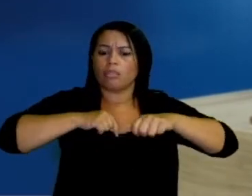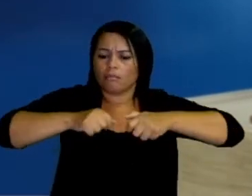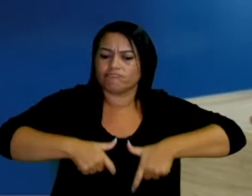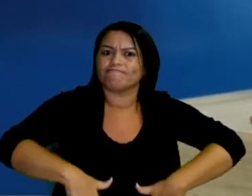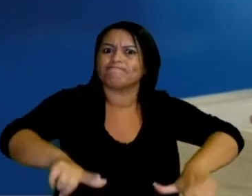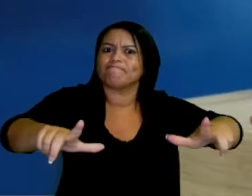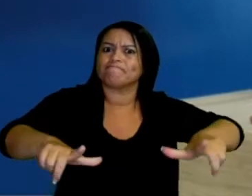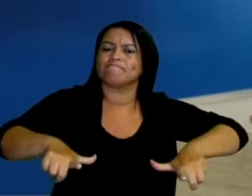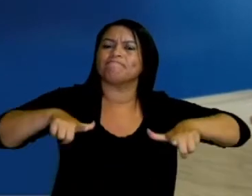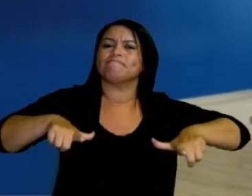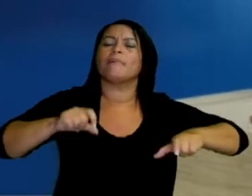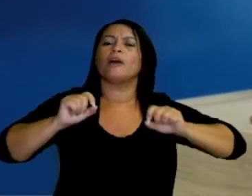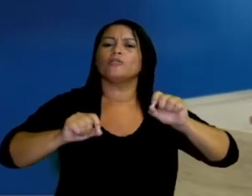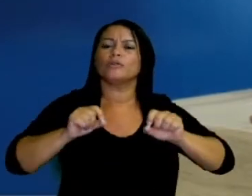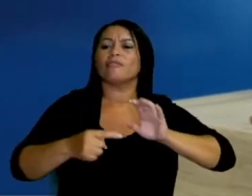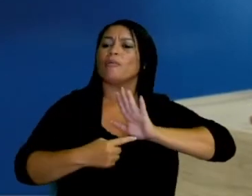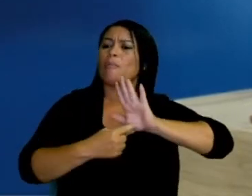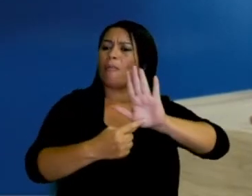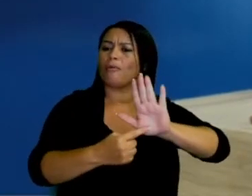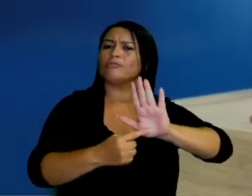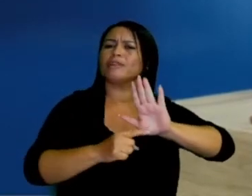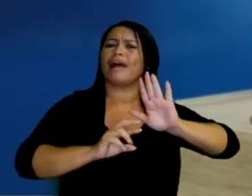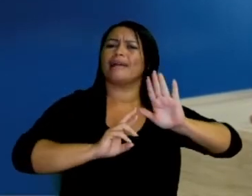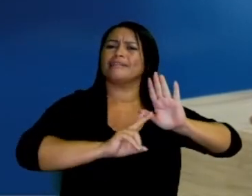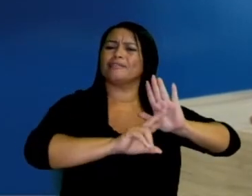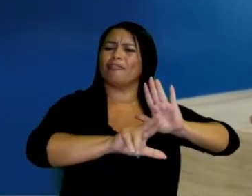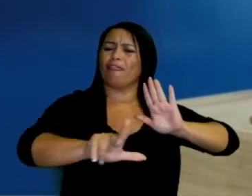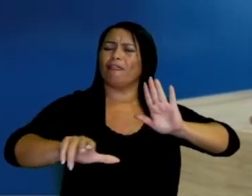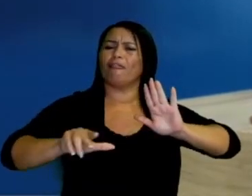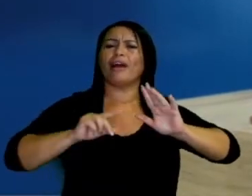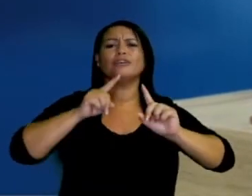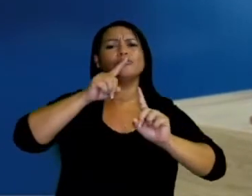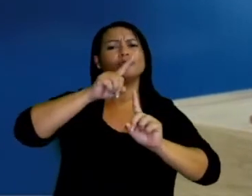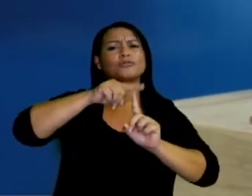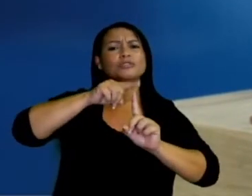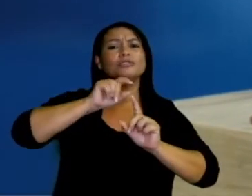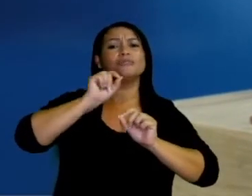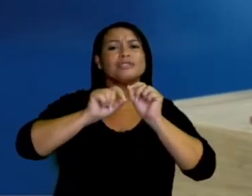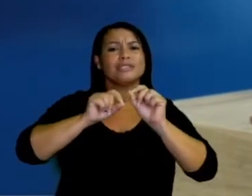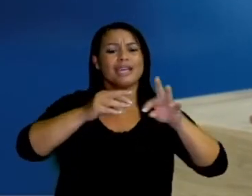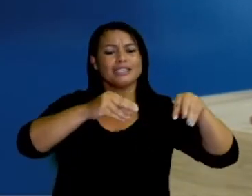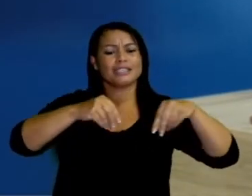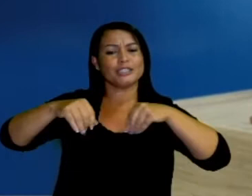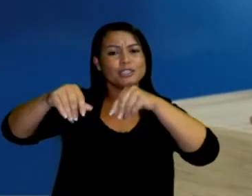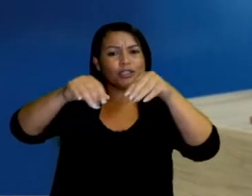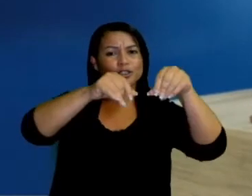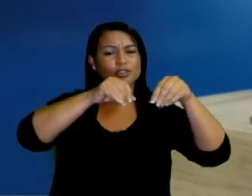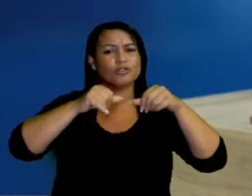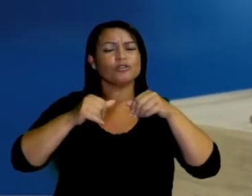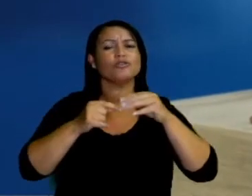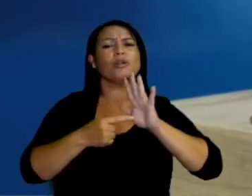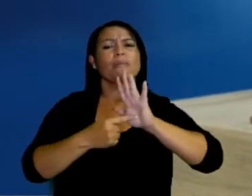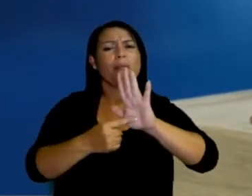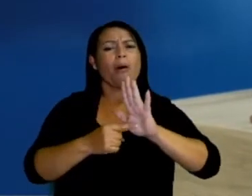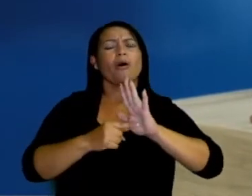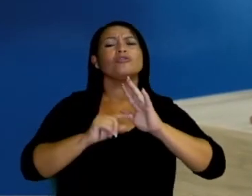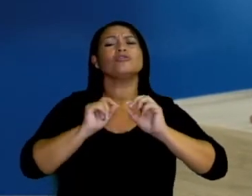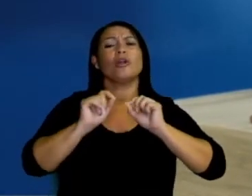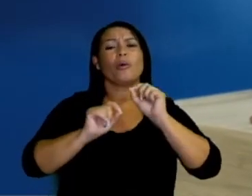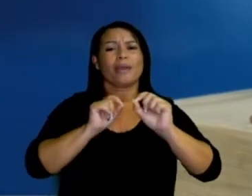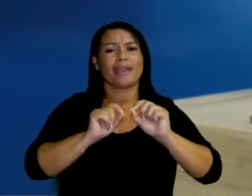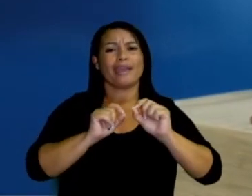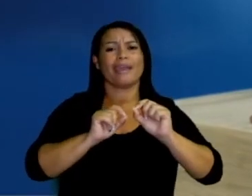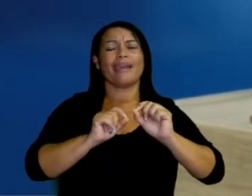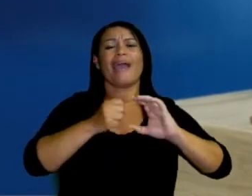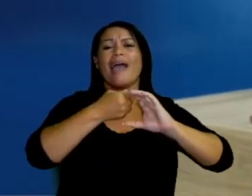e esse território imenso ele vai apresentar vários tipos de solo distintos e esses solos, com certeza, apresentam características diversas. A